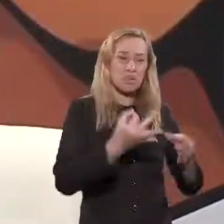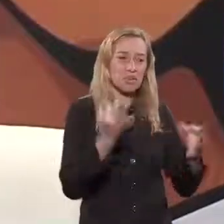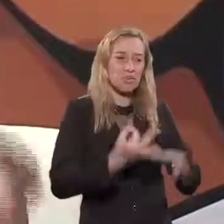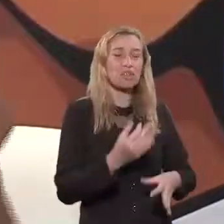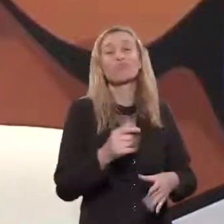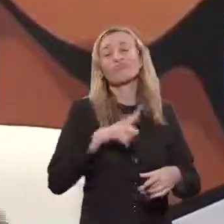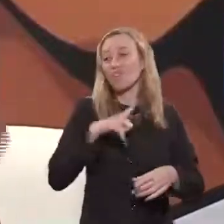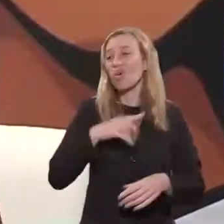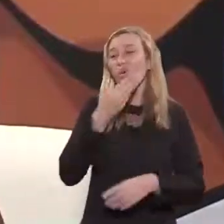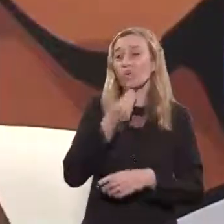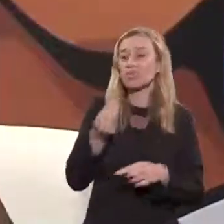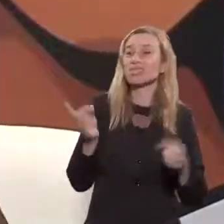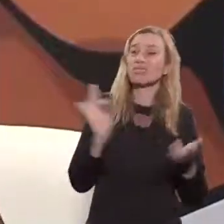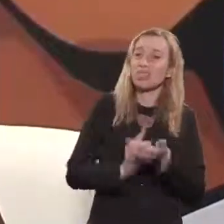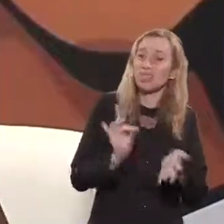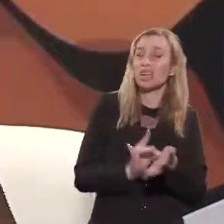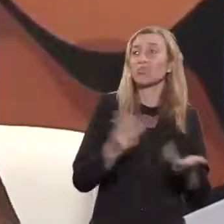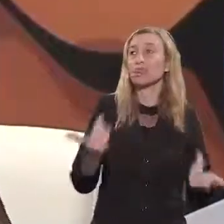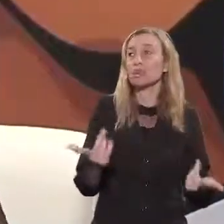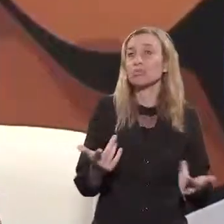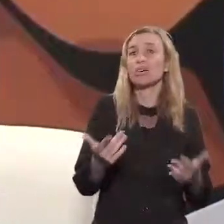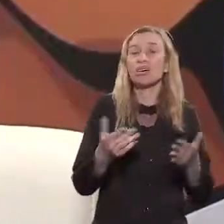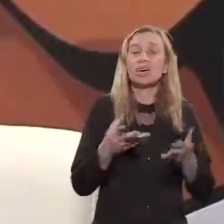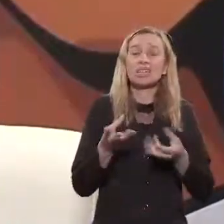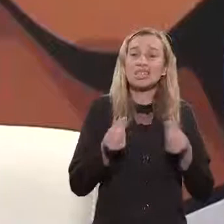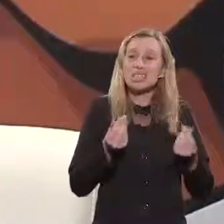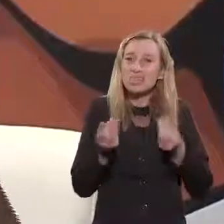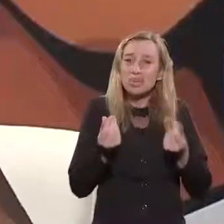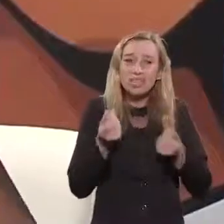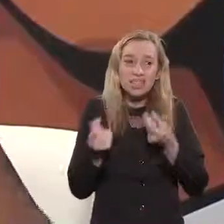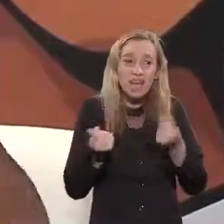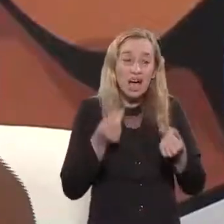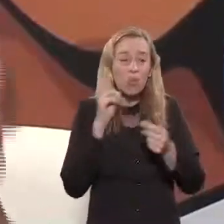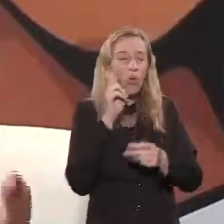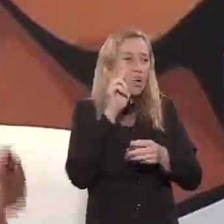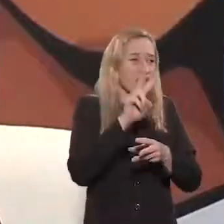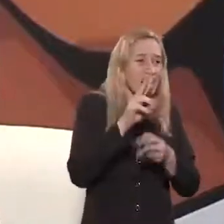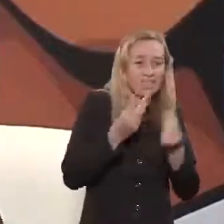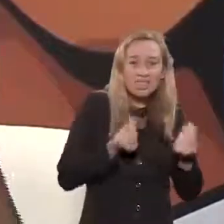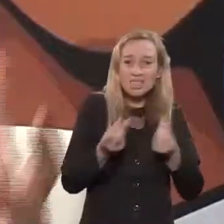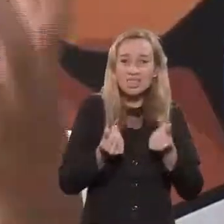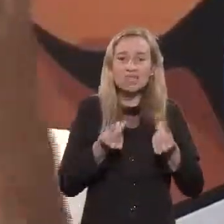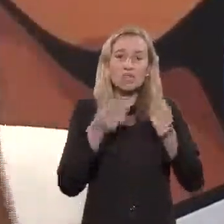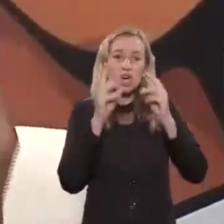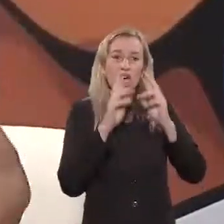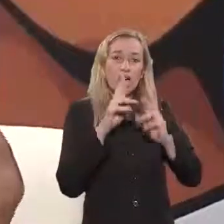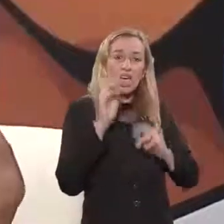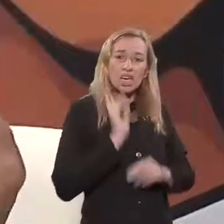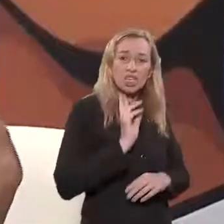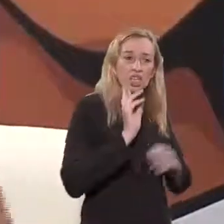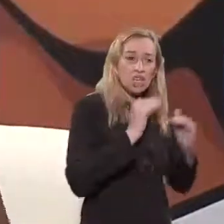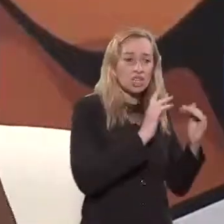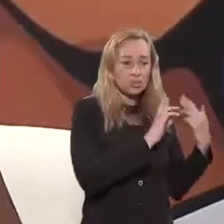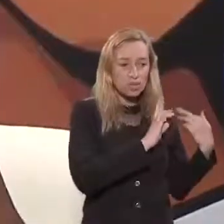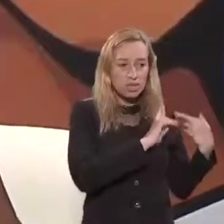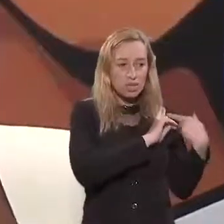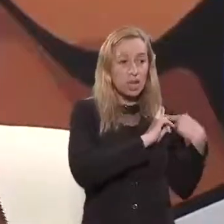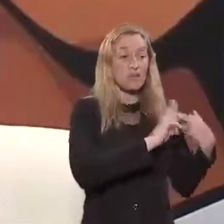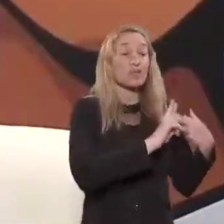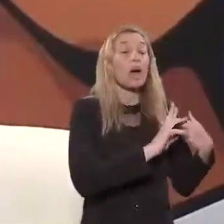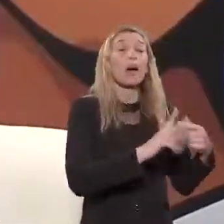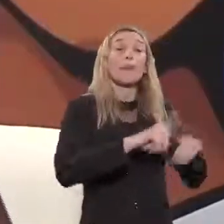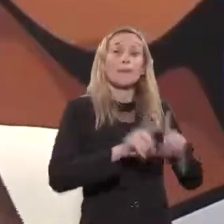tem homens muito que realmente têm uma grande sensibilidade, um olhar muito sensível e responsável, mas